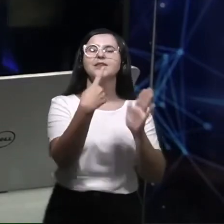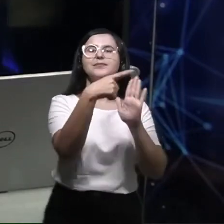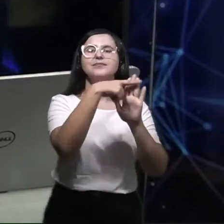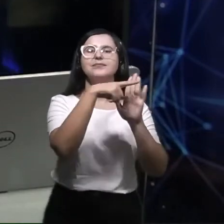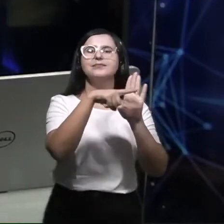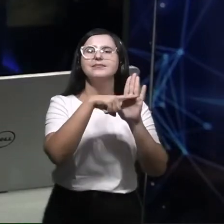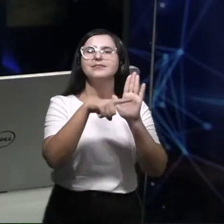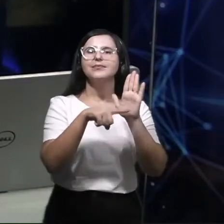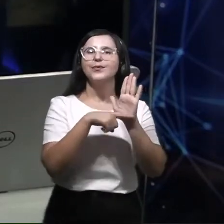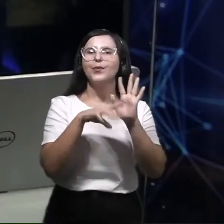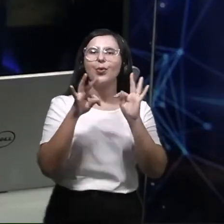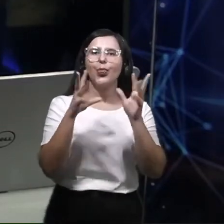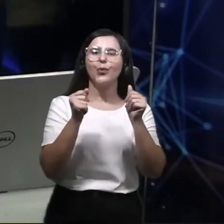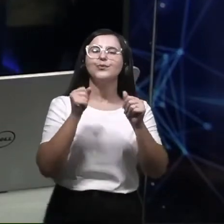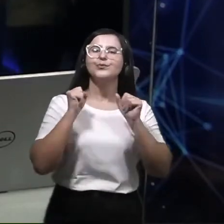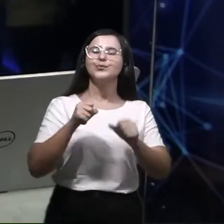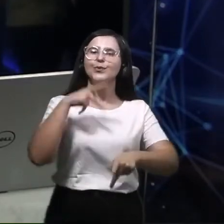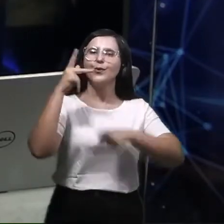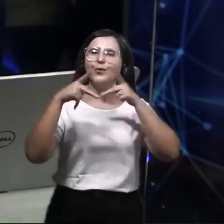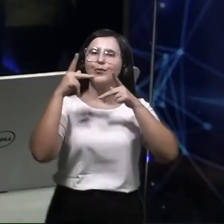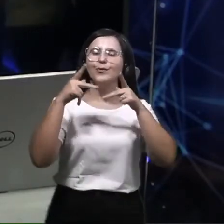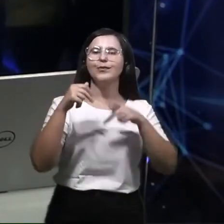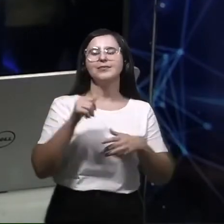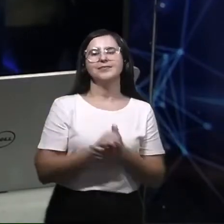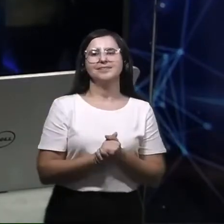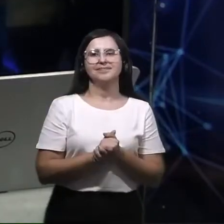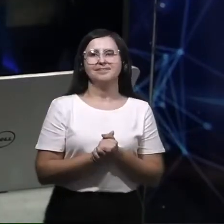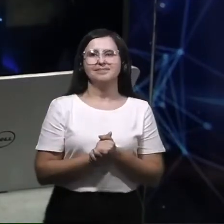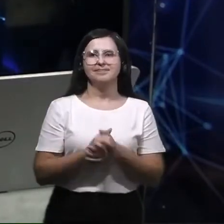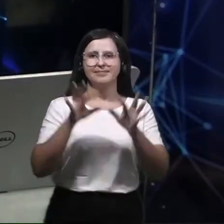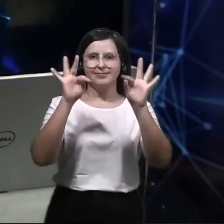agora dispor desse tempo de 1 minuto e meio para essas considerações.